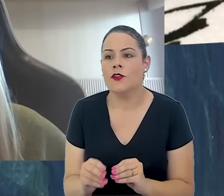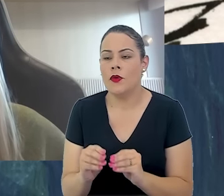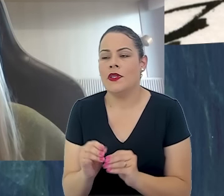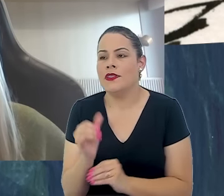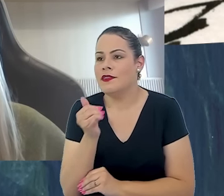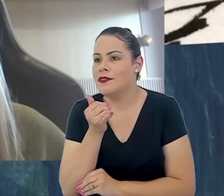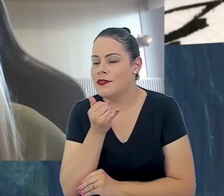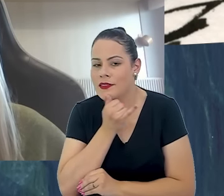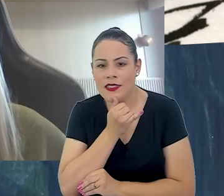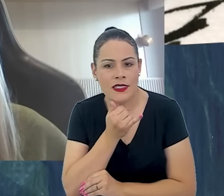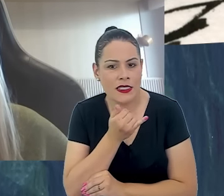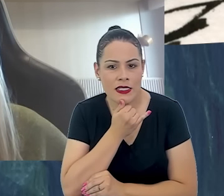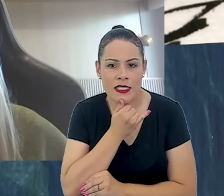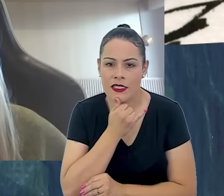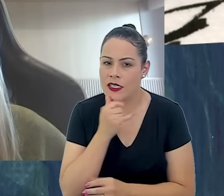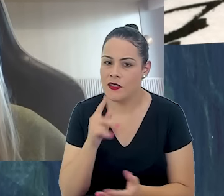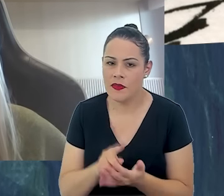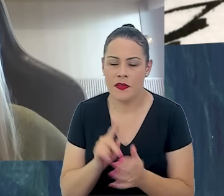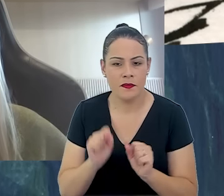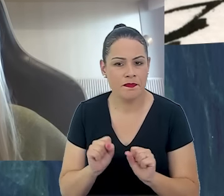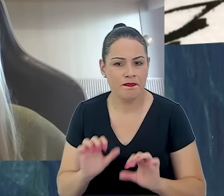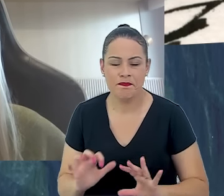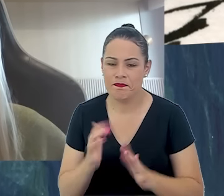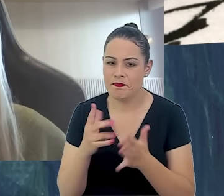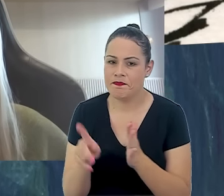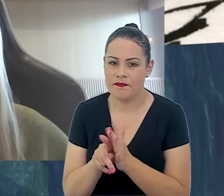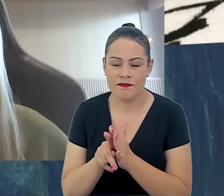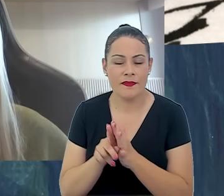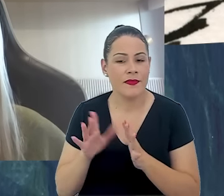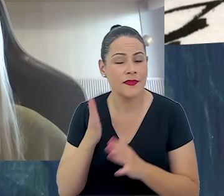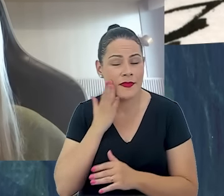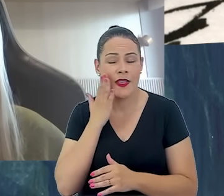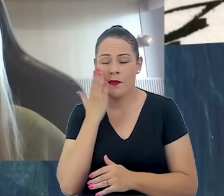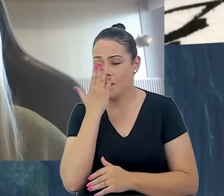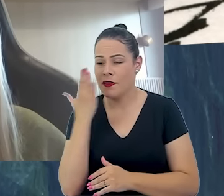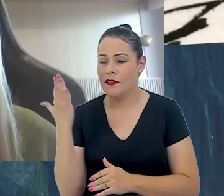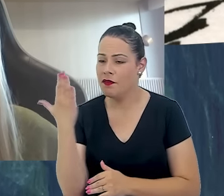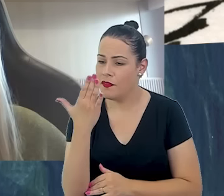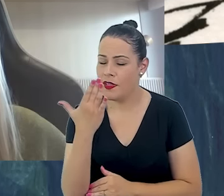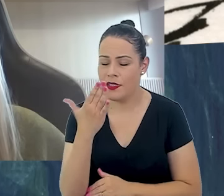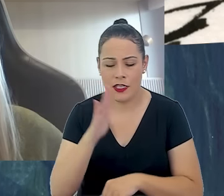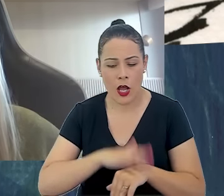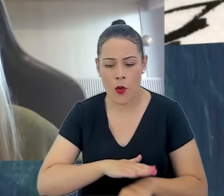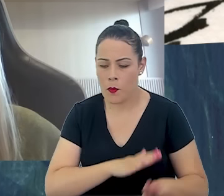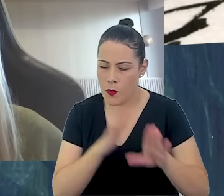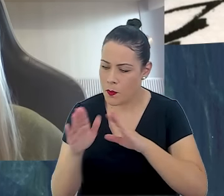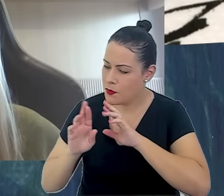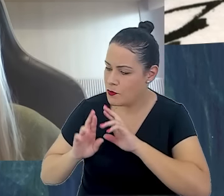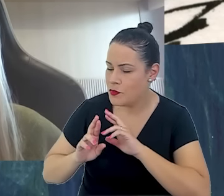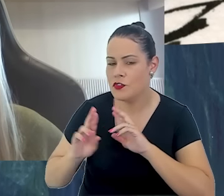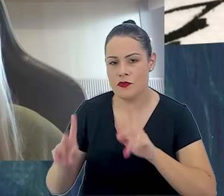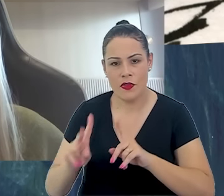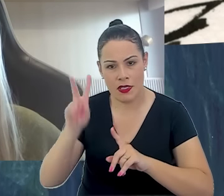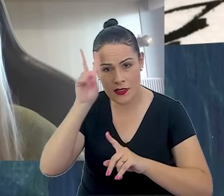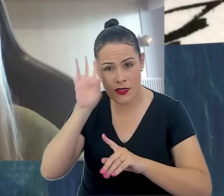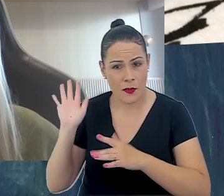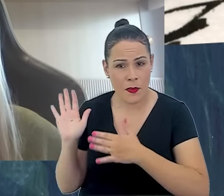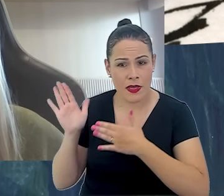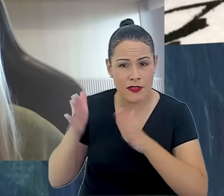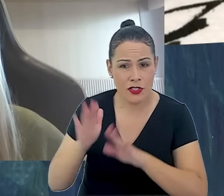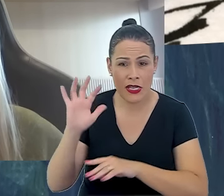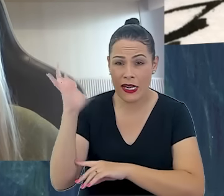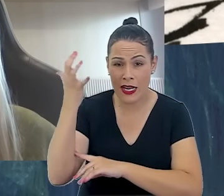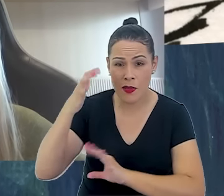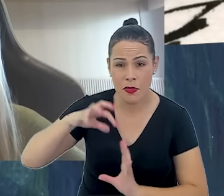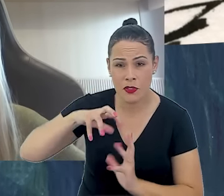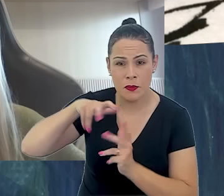pela tristeza que isso causa e realização que estamos diante de um momento diferente, digamos assim, na história